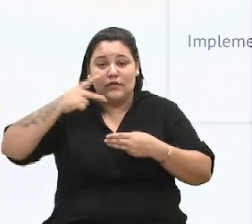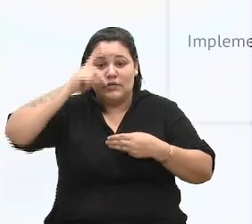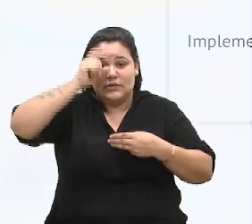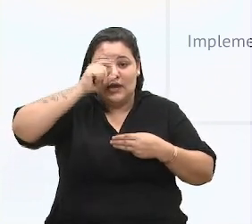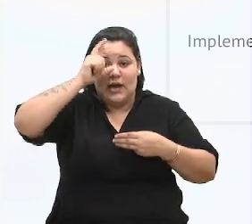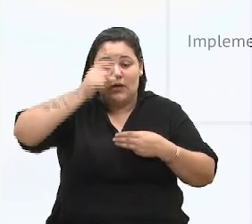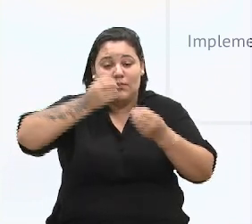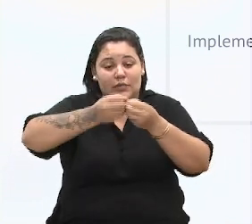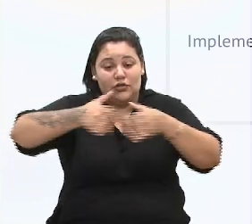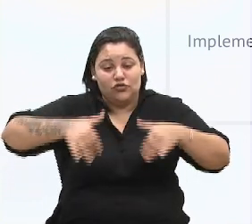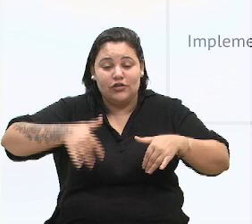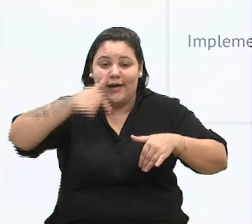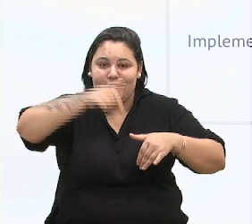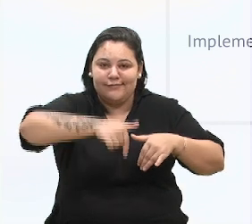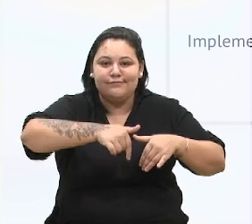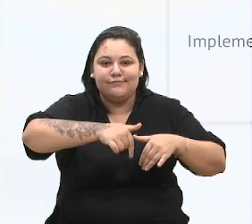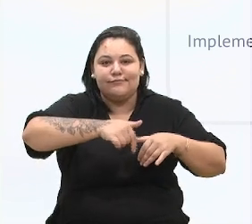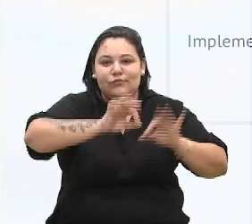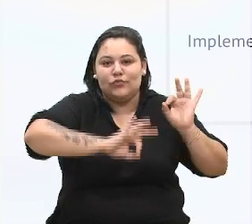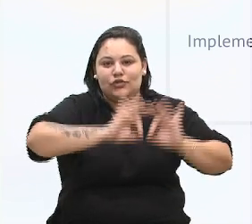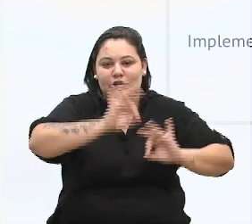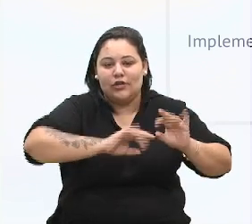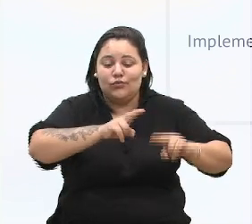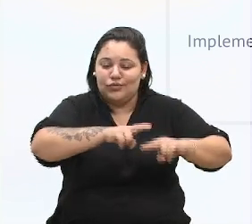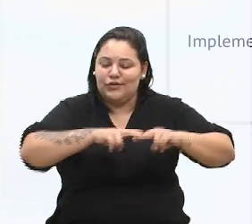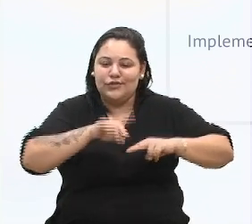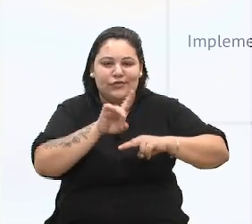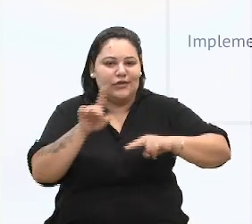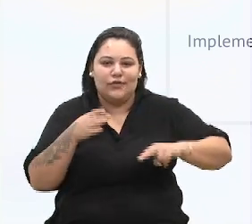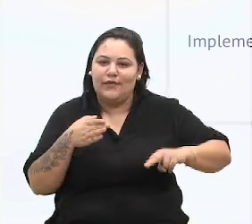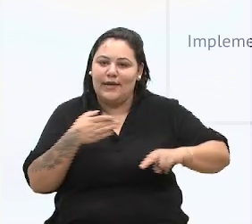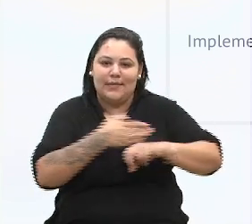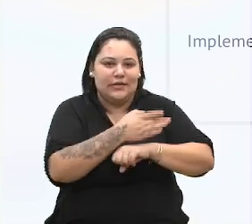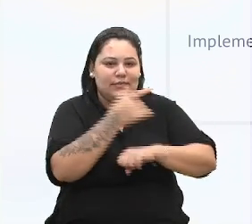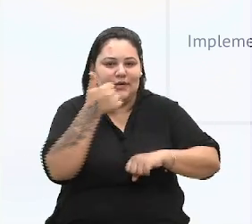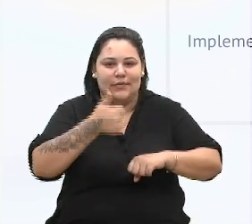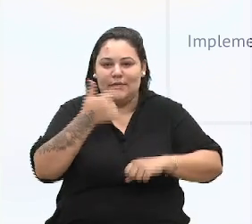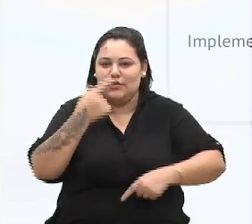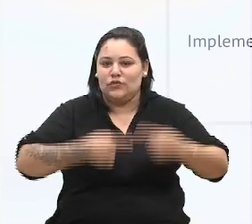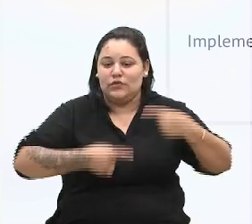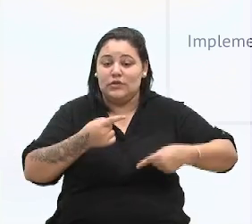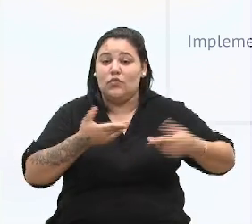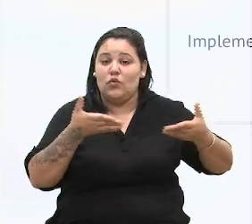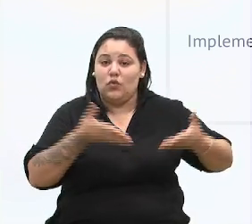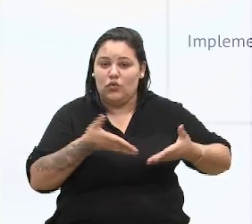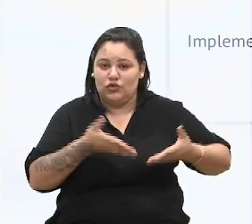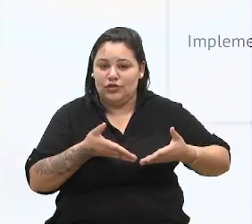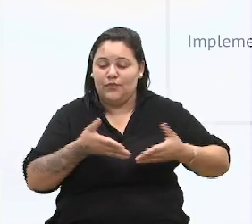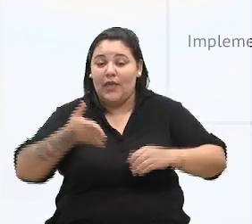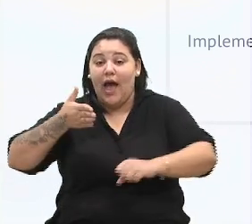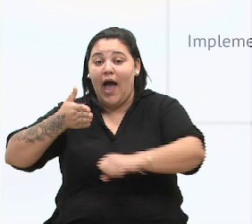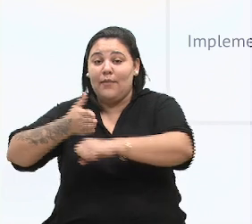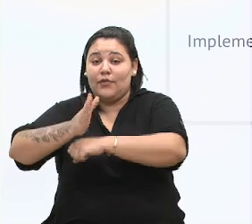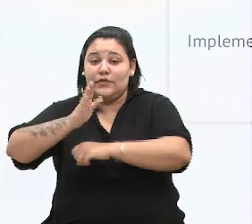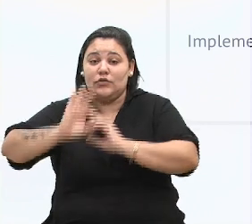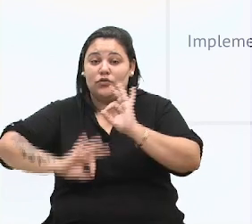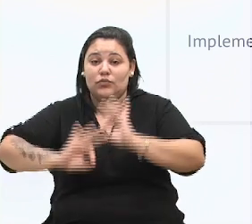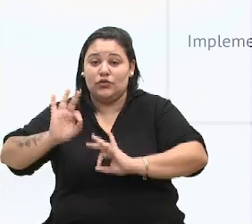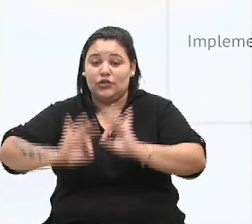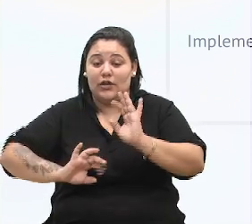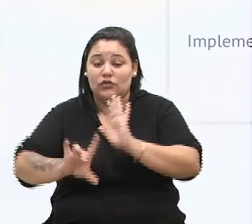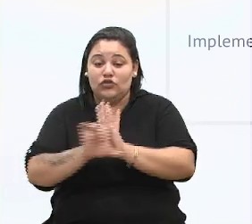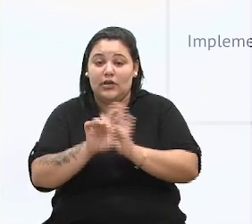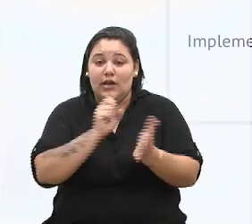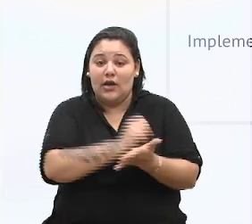ficou prejudicado e por conta disso não entrará em primeira discussão. A aprovação do projeto de lei, a contratação